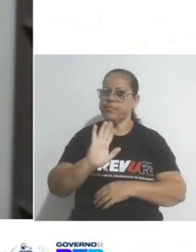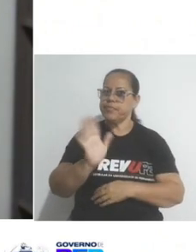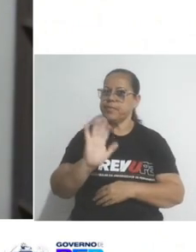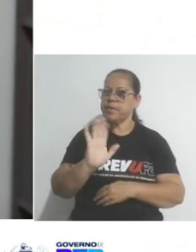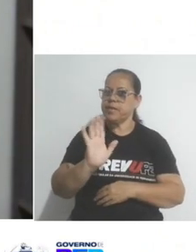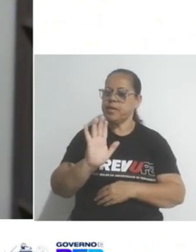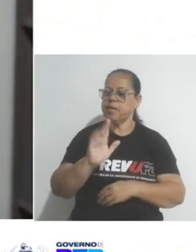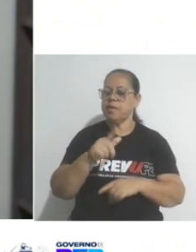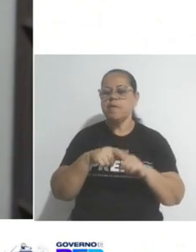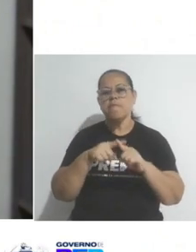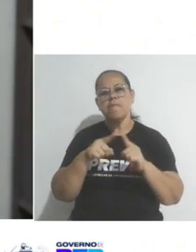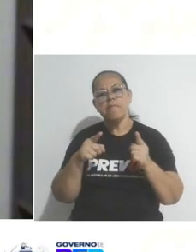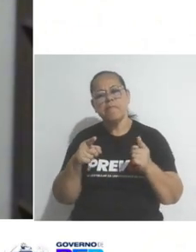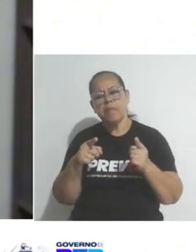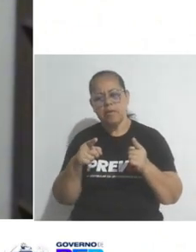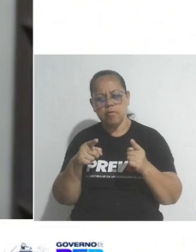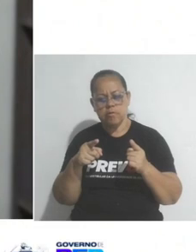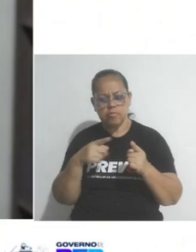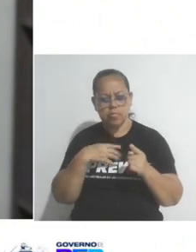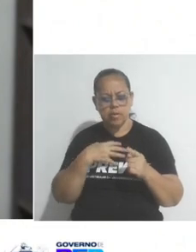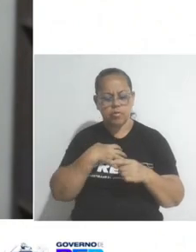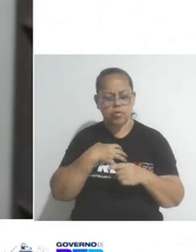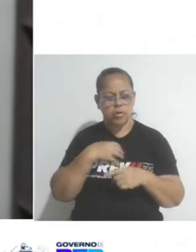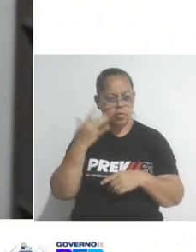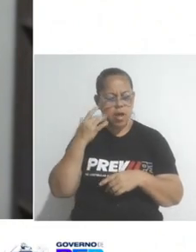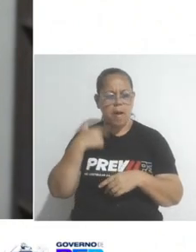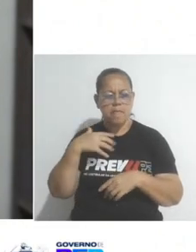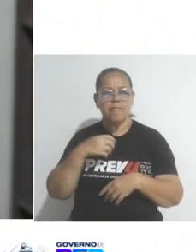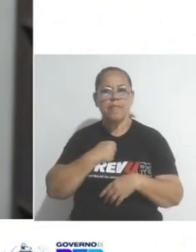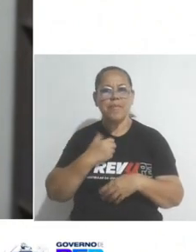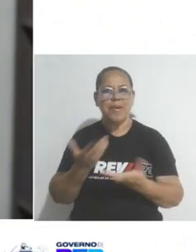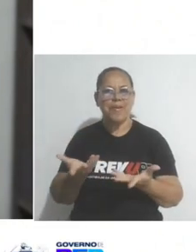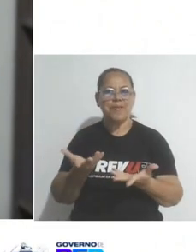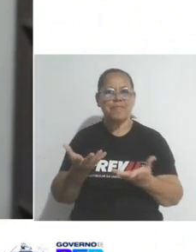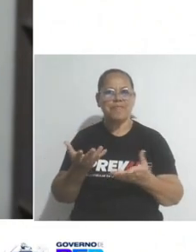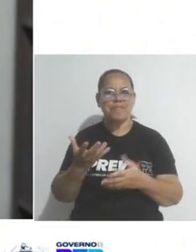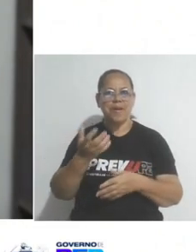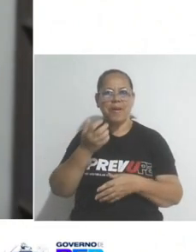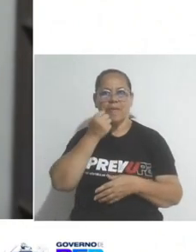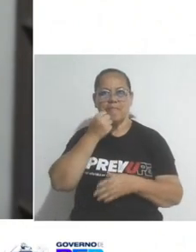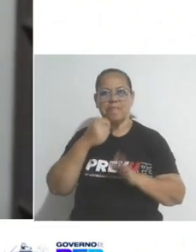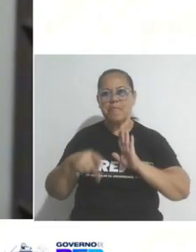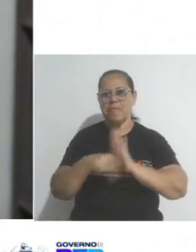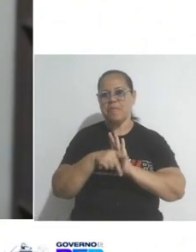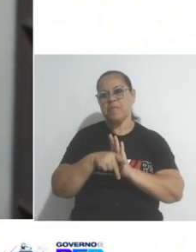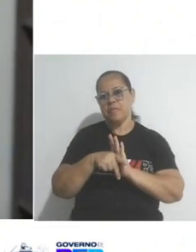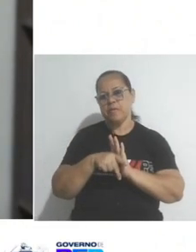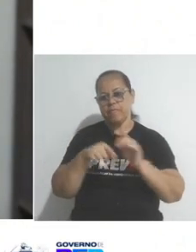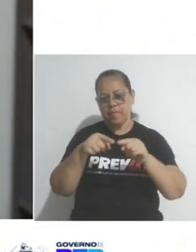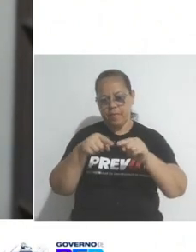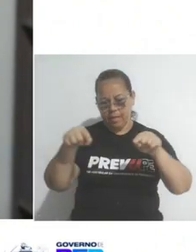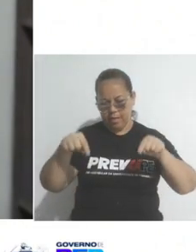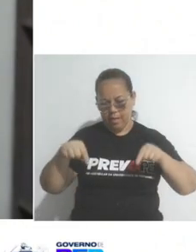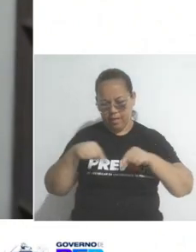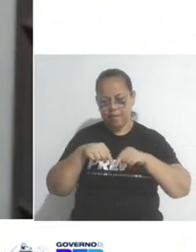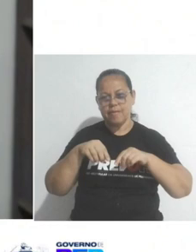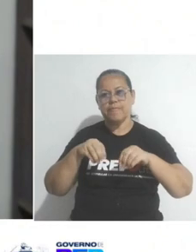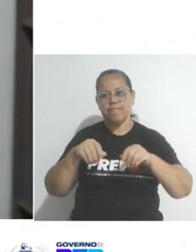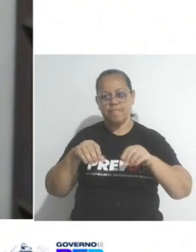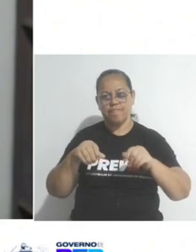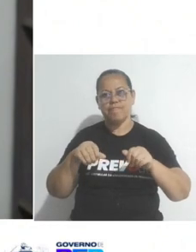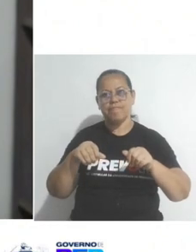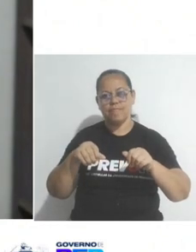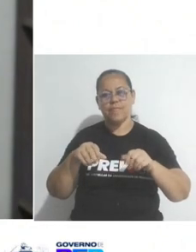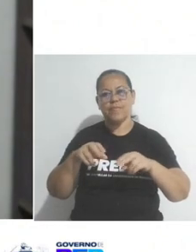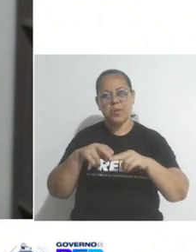trata mas sim de posse É nessa perspectiva que o território é definido por e a partir